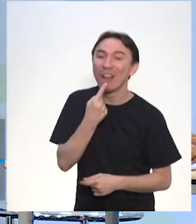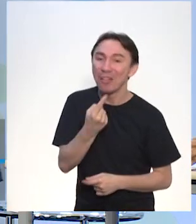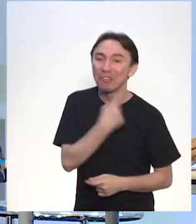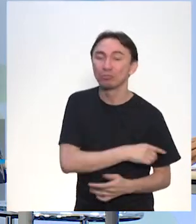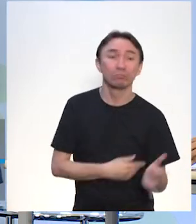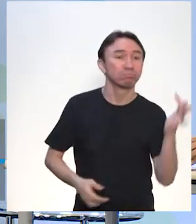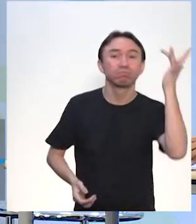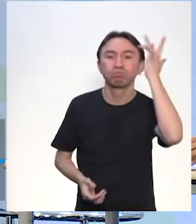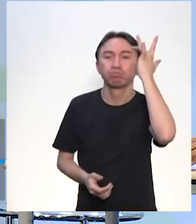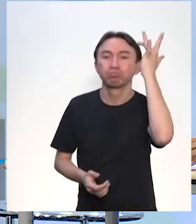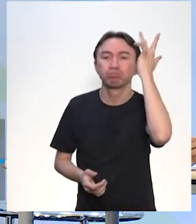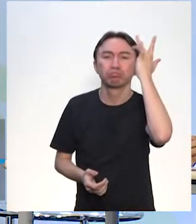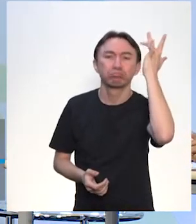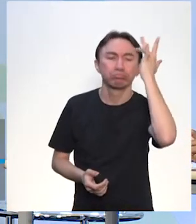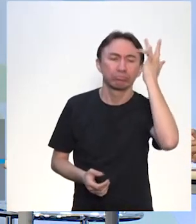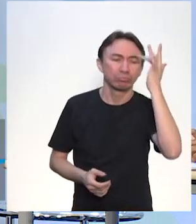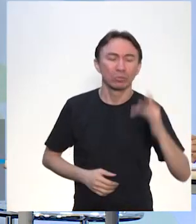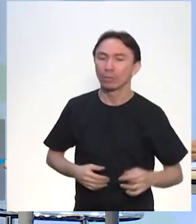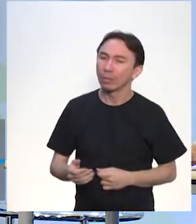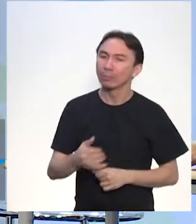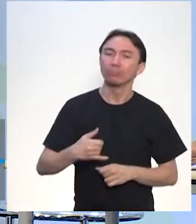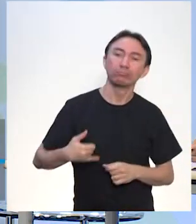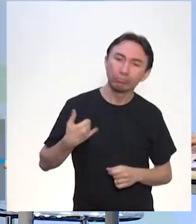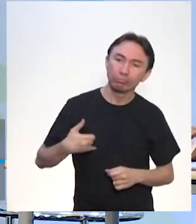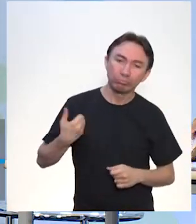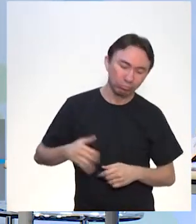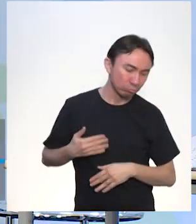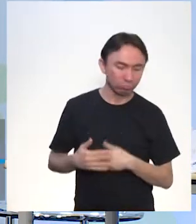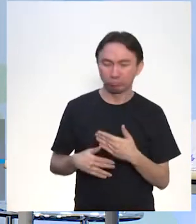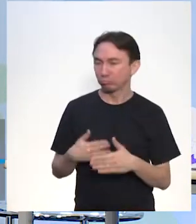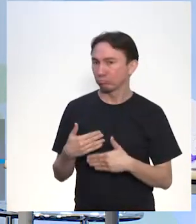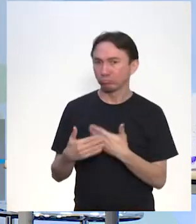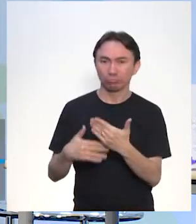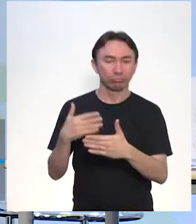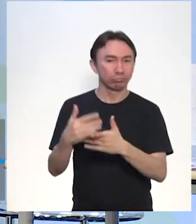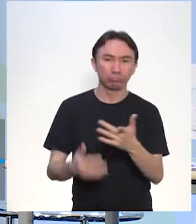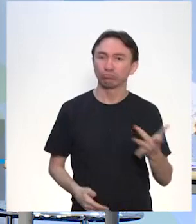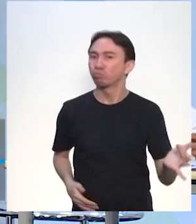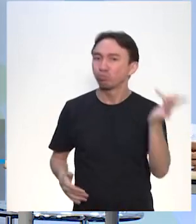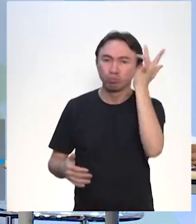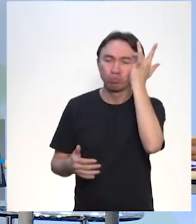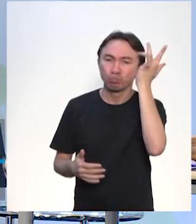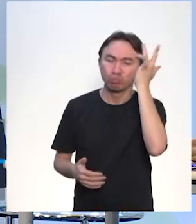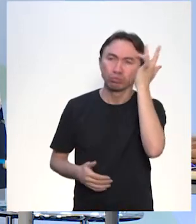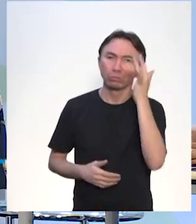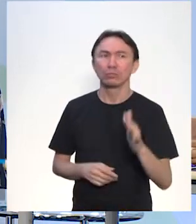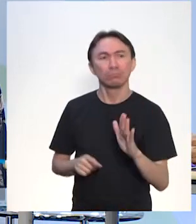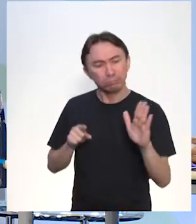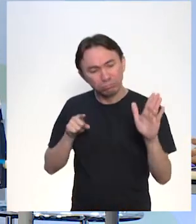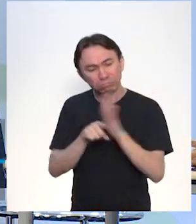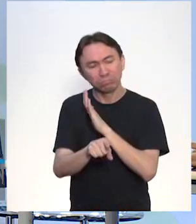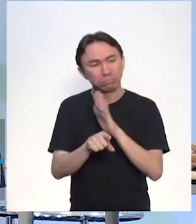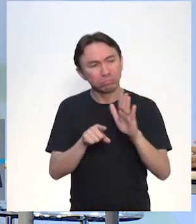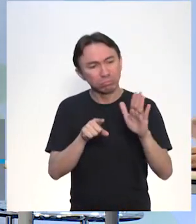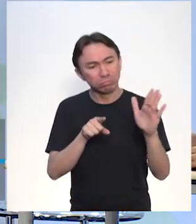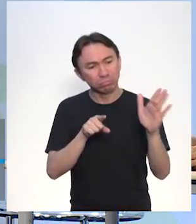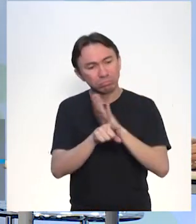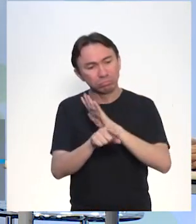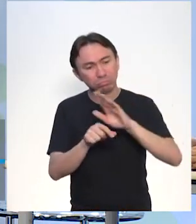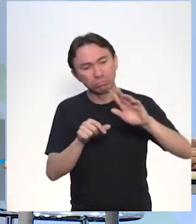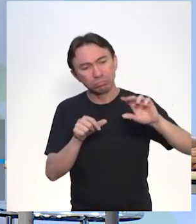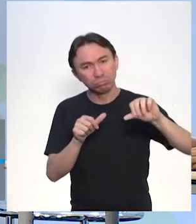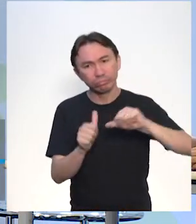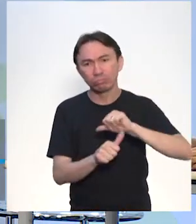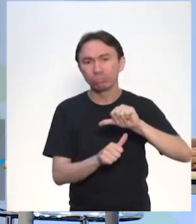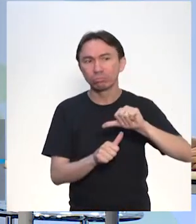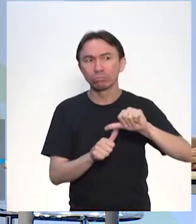amadurece, conforme o tempo vai passando, as perguntas vão mudando e as respostas também. Consequentemente, o